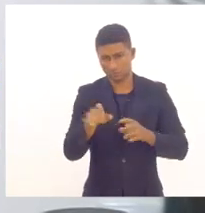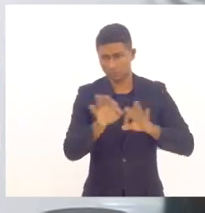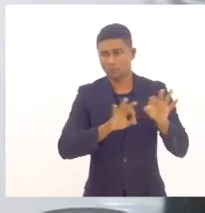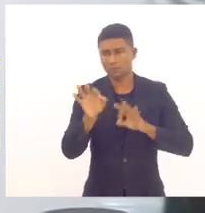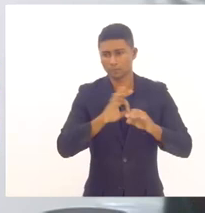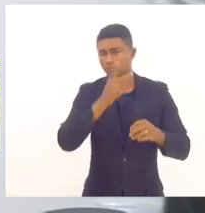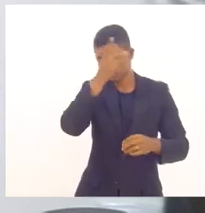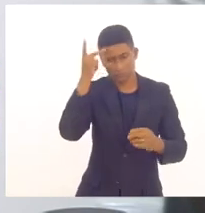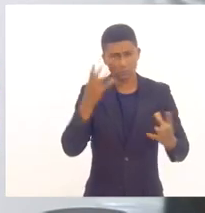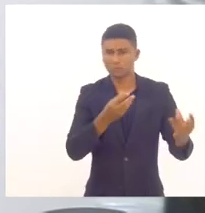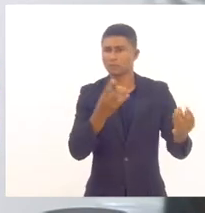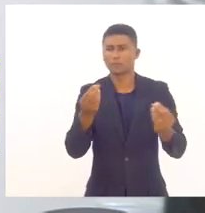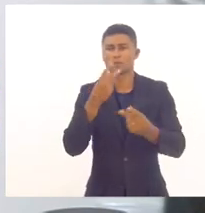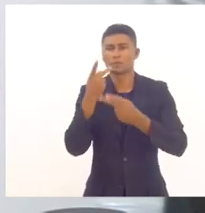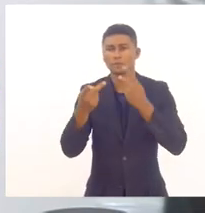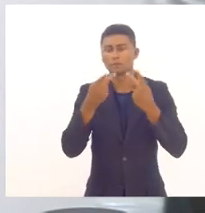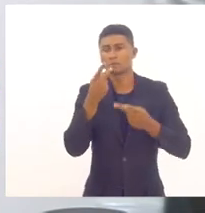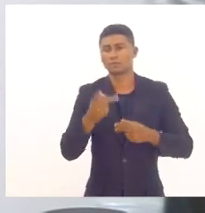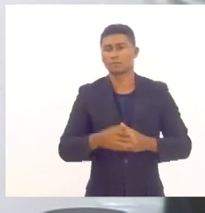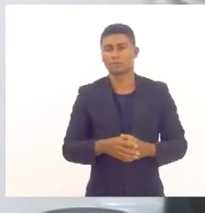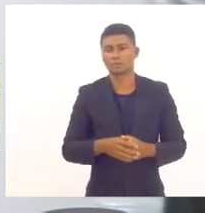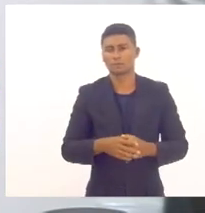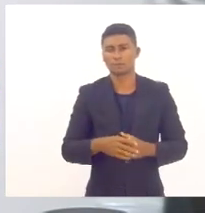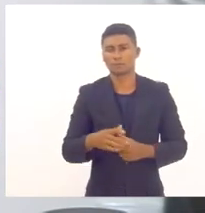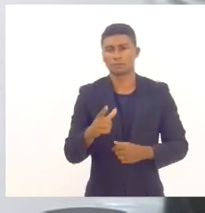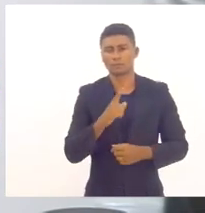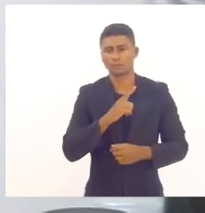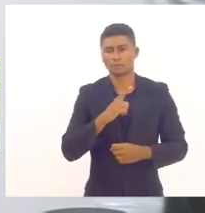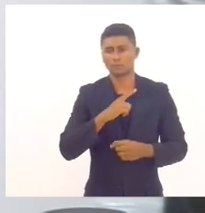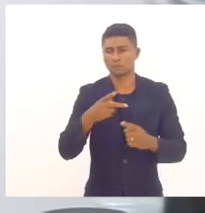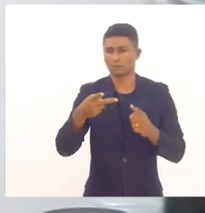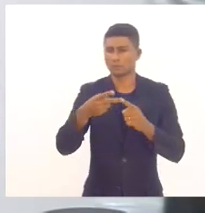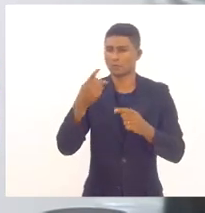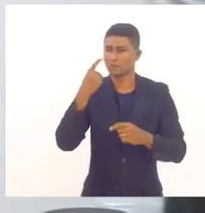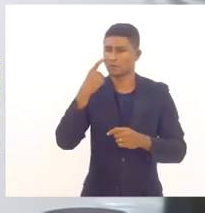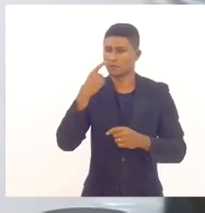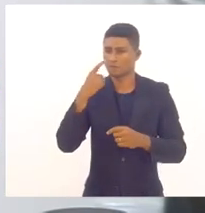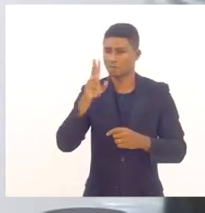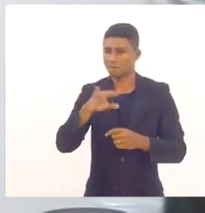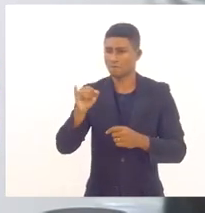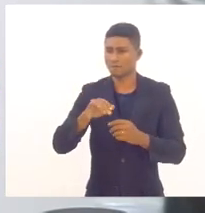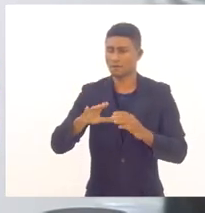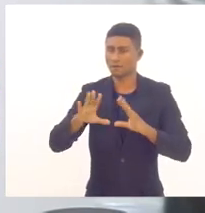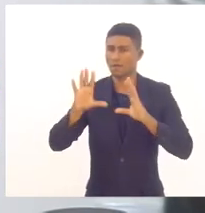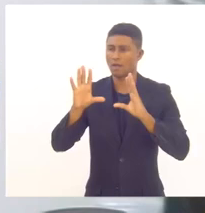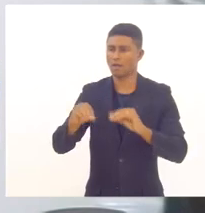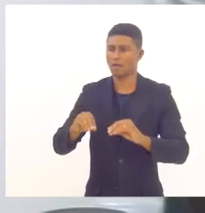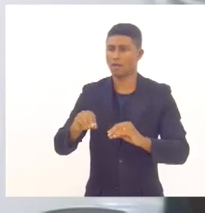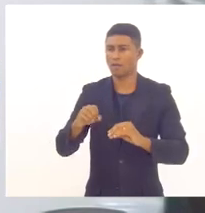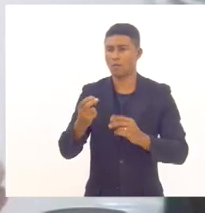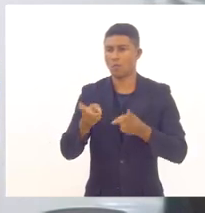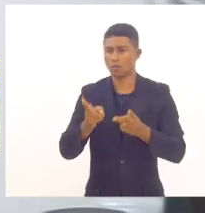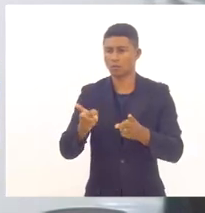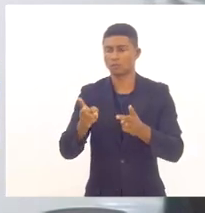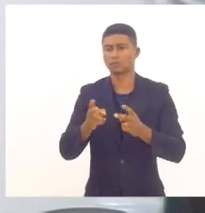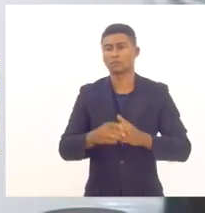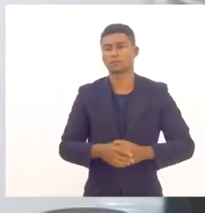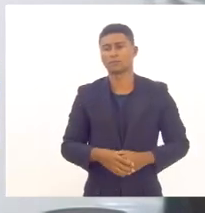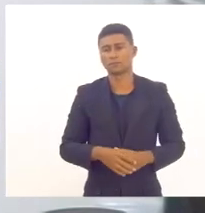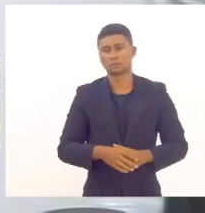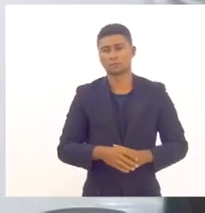pessoas falaram. Ainda tem um outro que a gente tem que ver como é que a gente vai derrubar essa história da capoterapia.